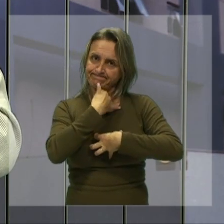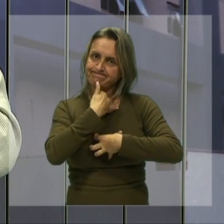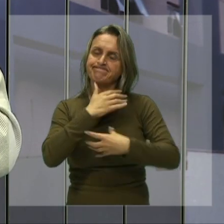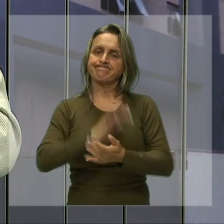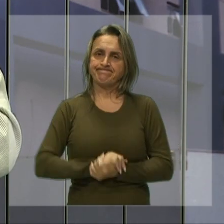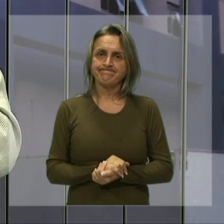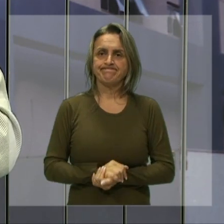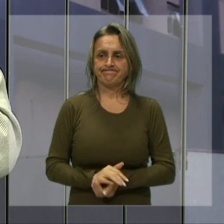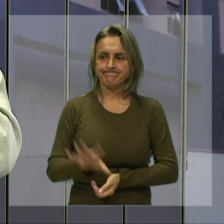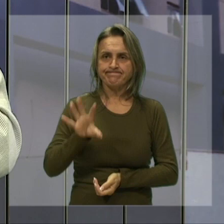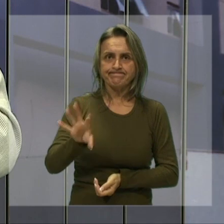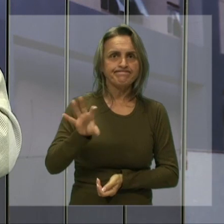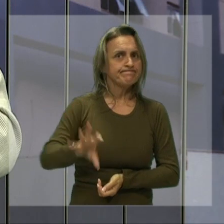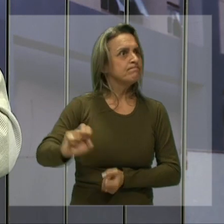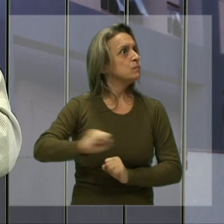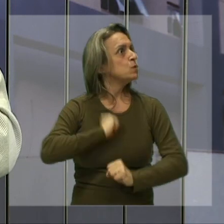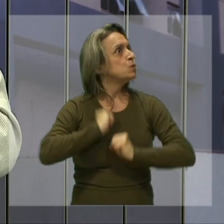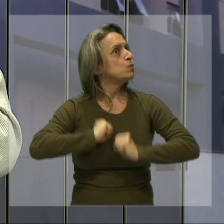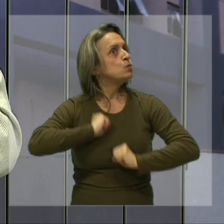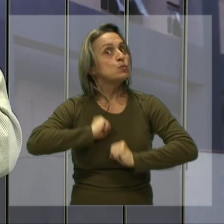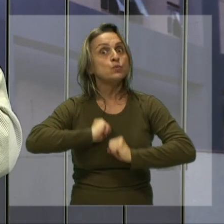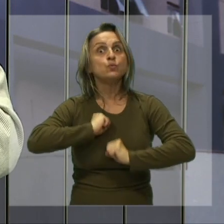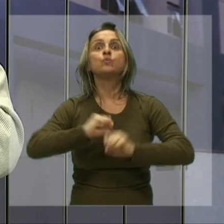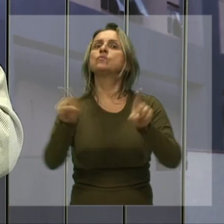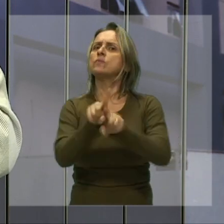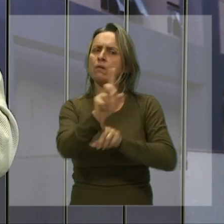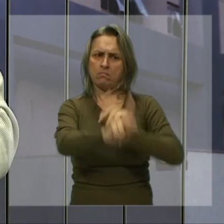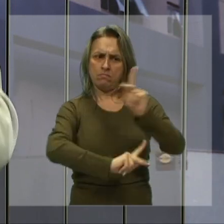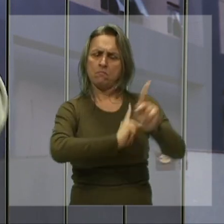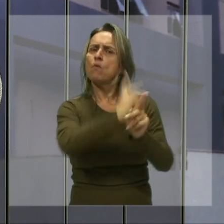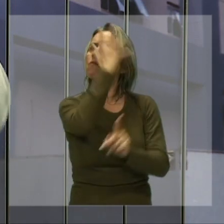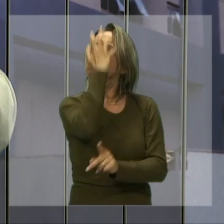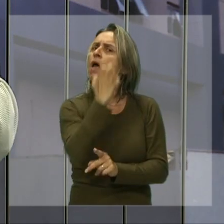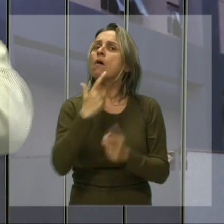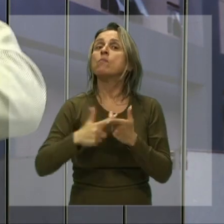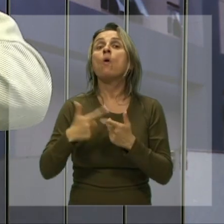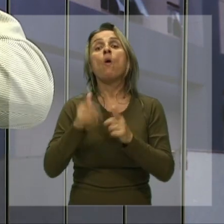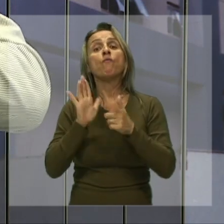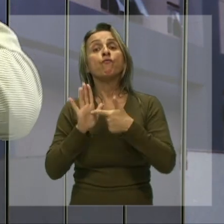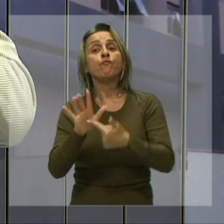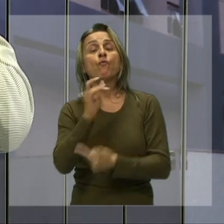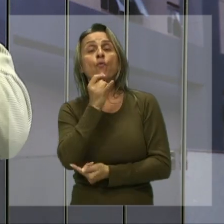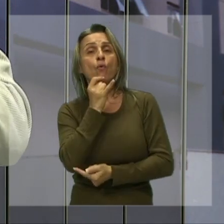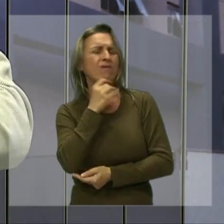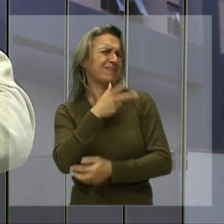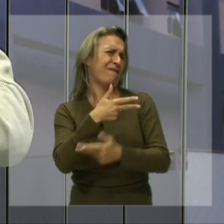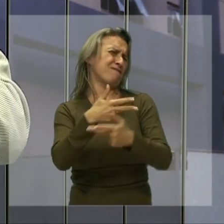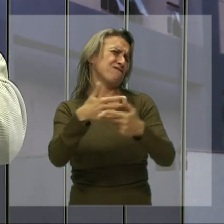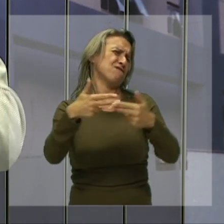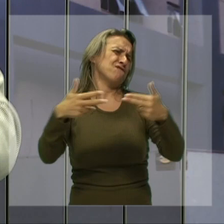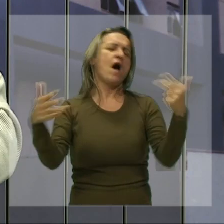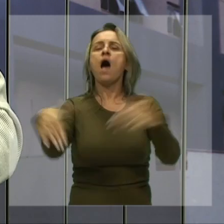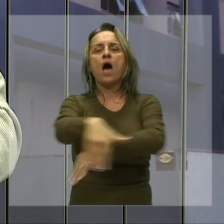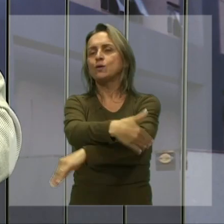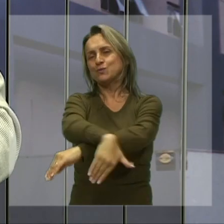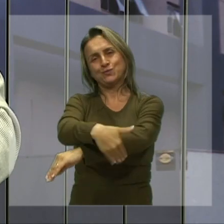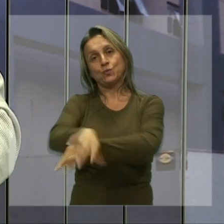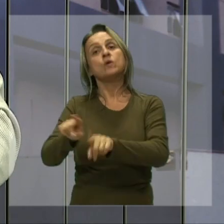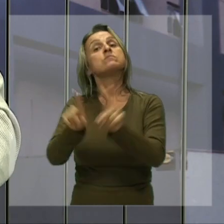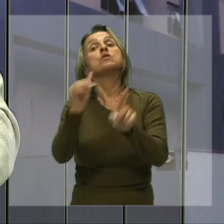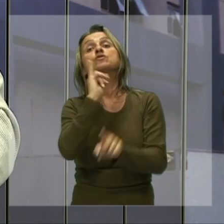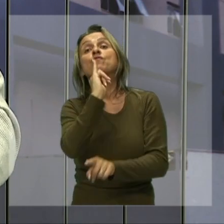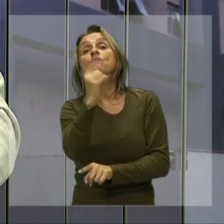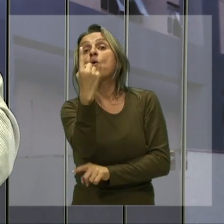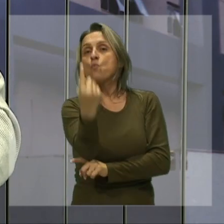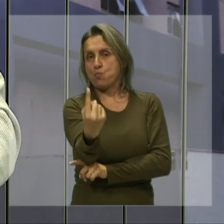ser até revoltante por parte da população. Eu vou te dar só um exemplo. Tem diversas ruas em diversos bairros, mas só um